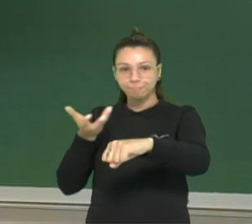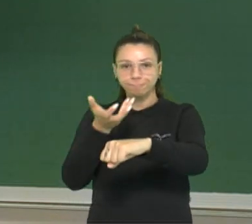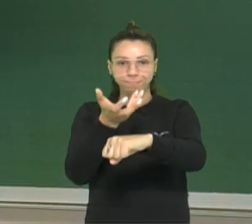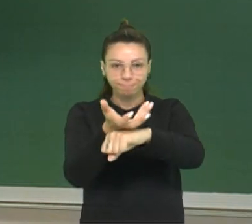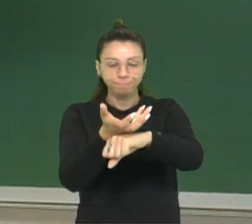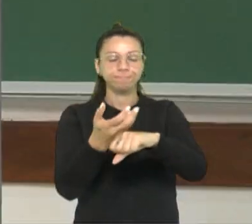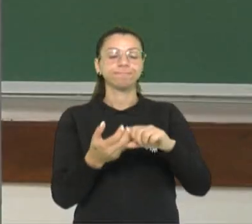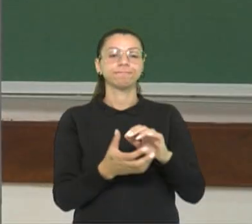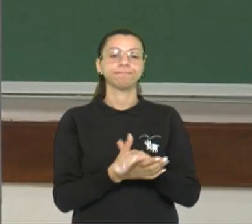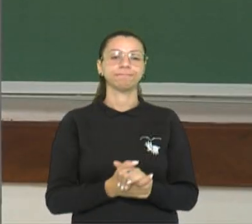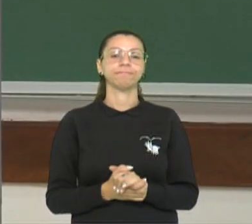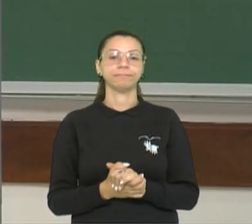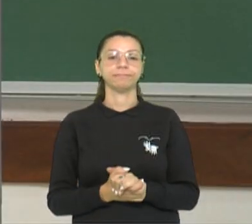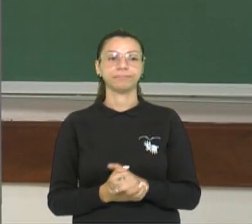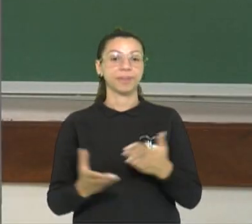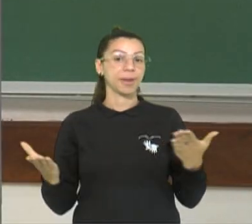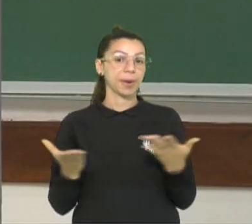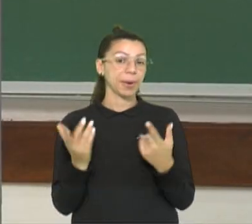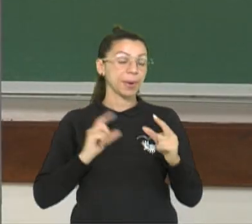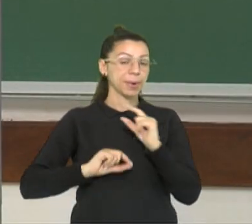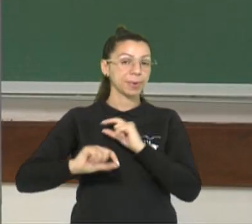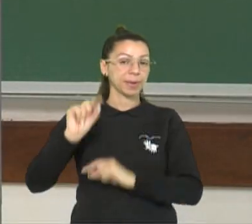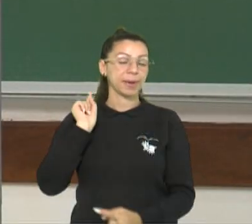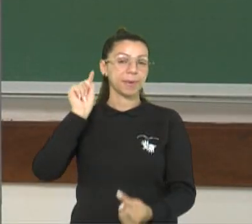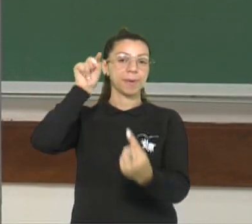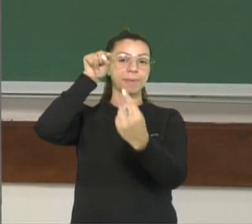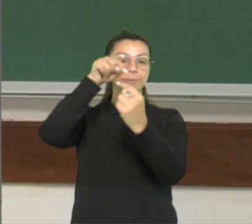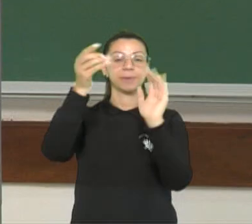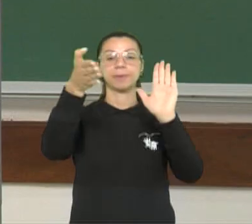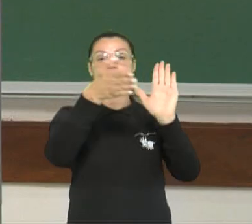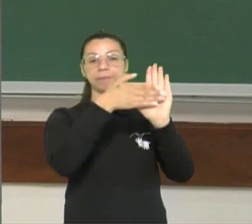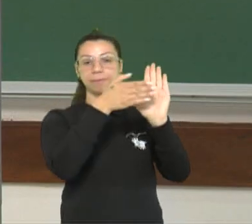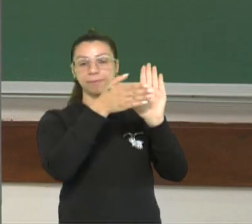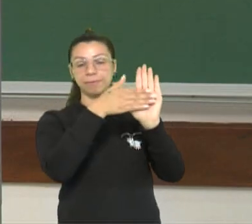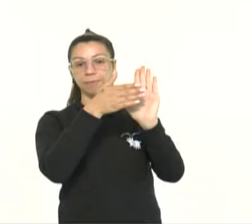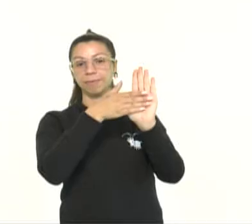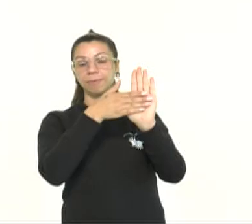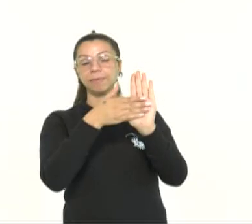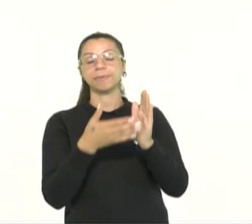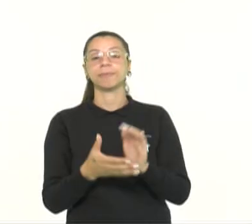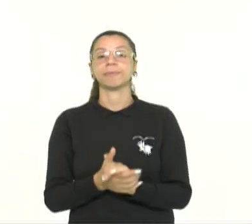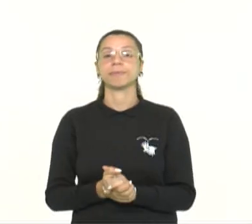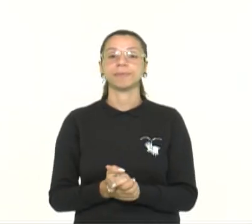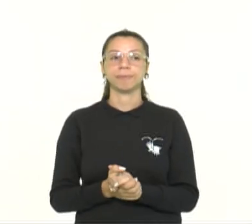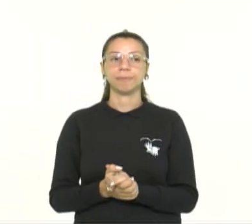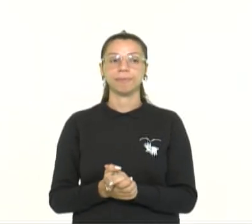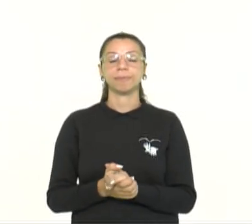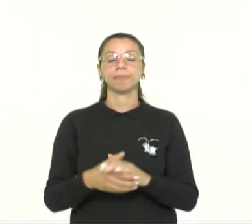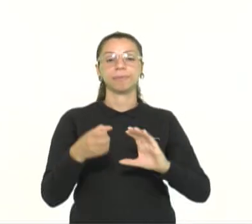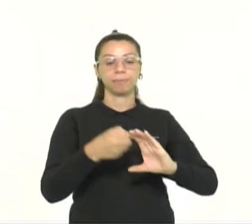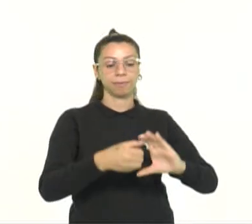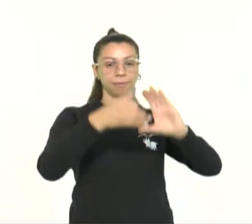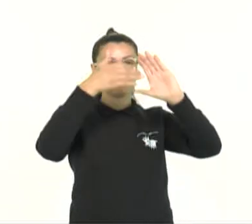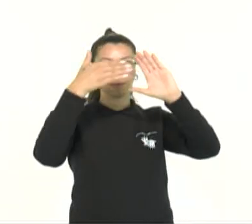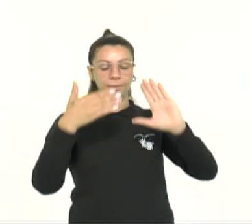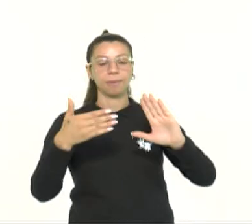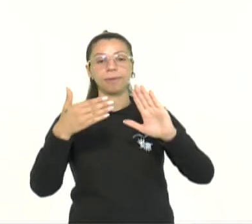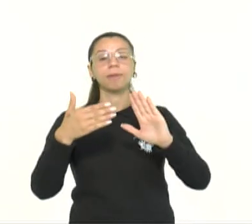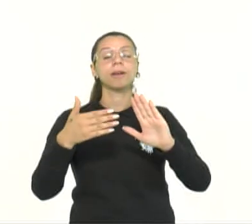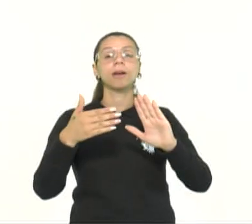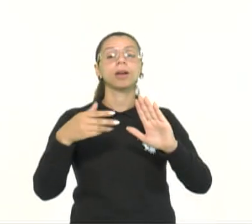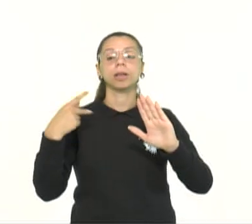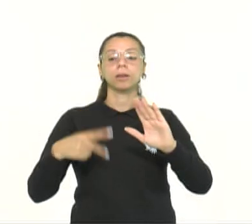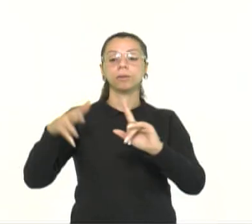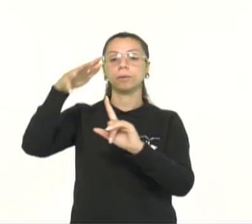período. Agora vamos conhecer os objetivos propostos na nossa aula de hoje. Nós vamos caracterizar os aspectos físicos do estado do